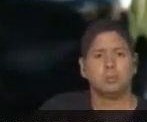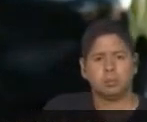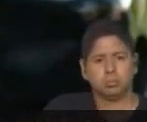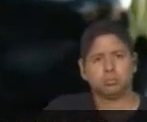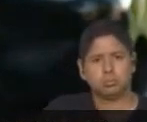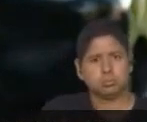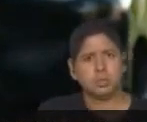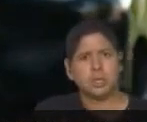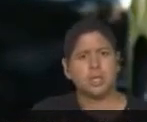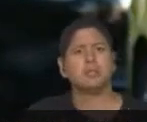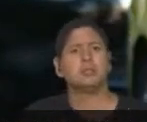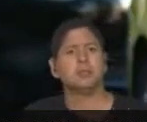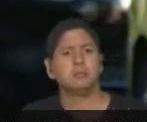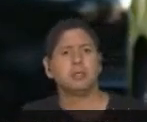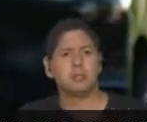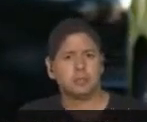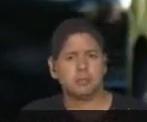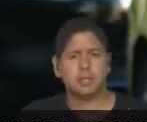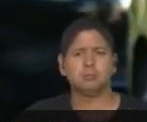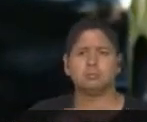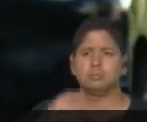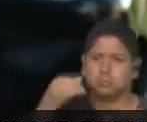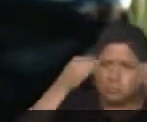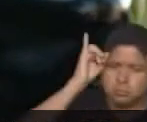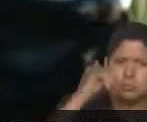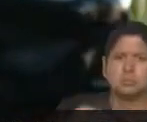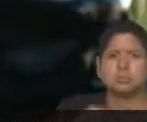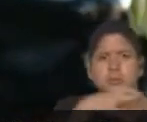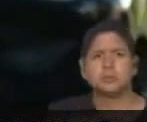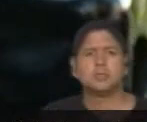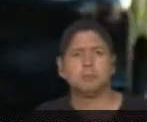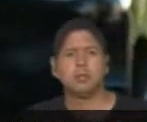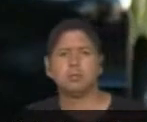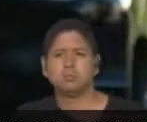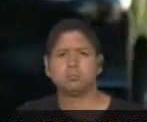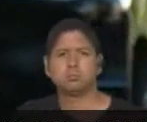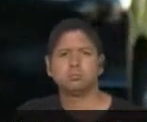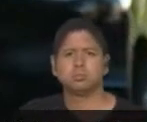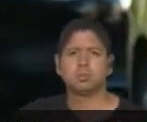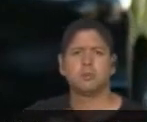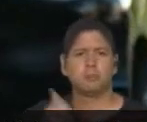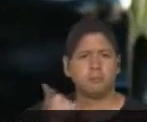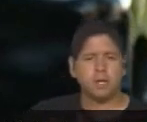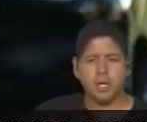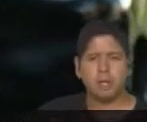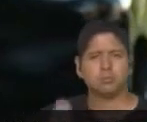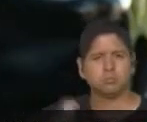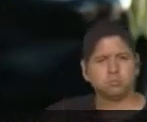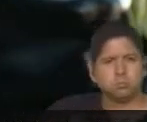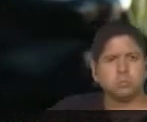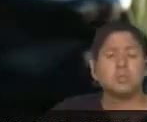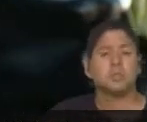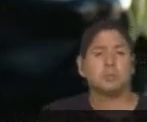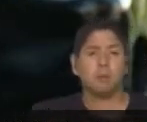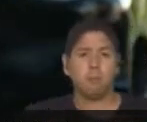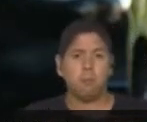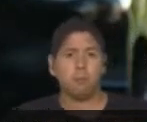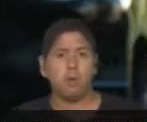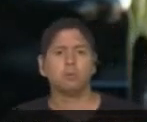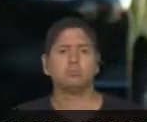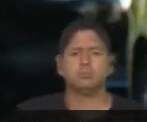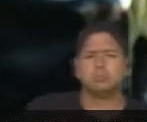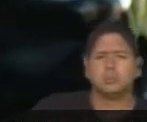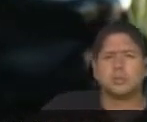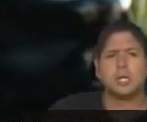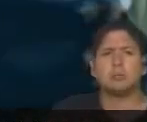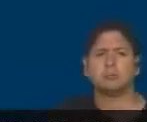em geral, do trabalho na agropecuária, do trabalho dos correios, da fundição de metais e também do trabalho de motociclistas e ciclistas